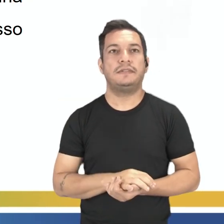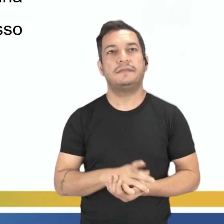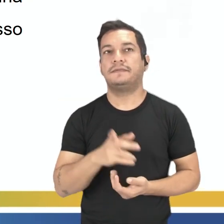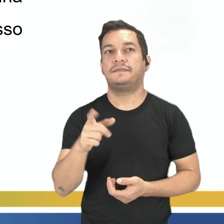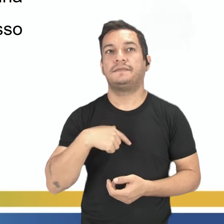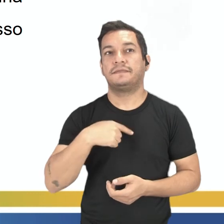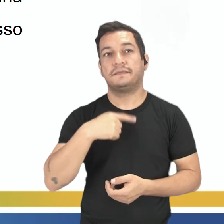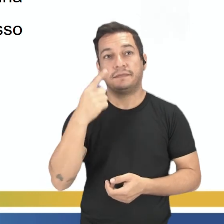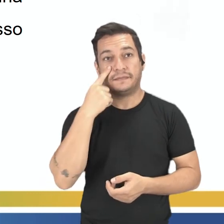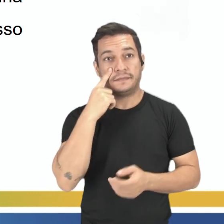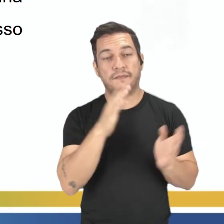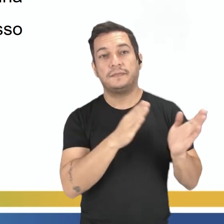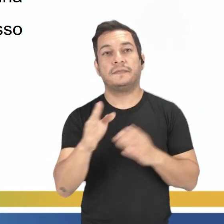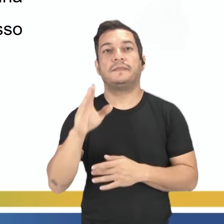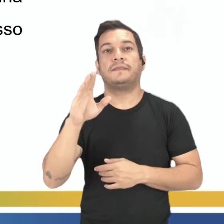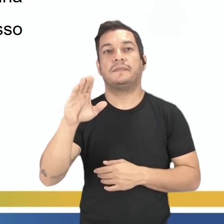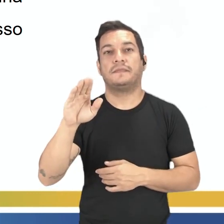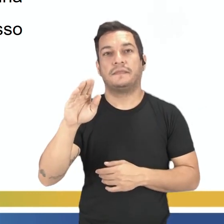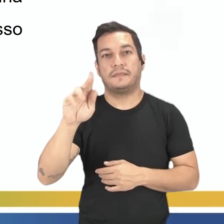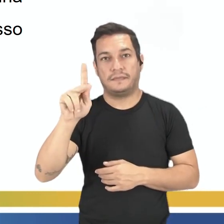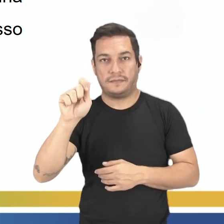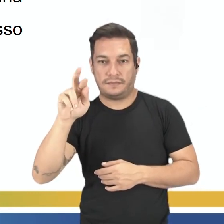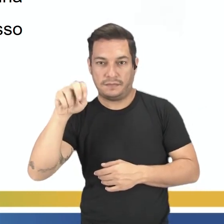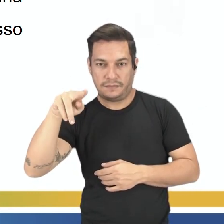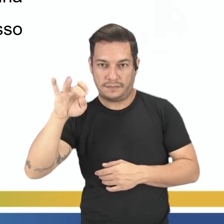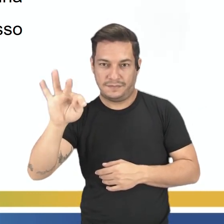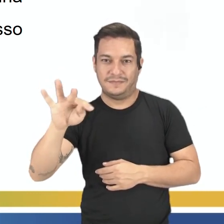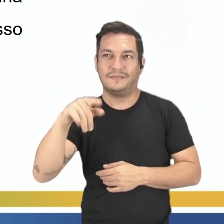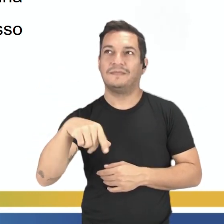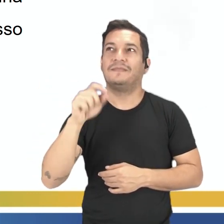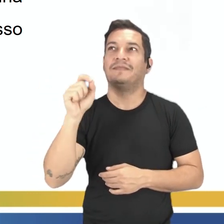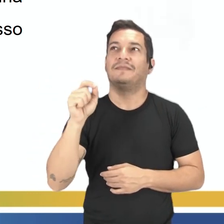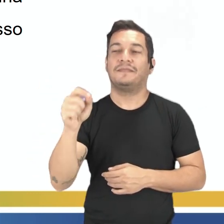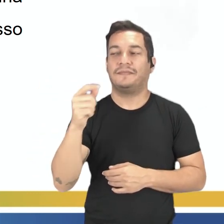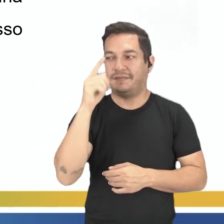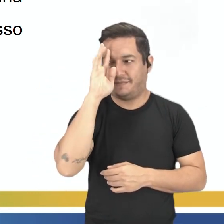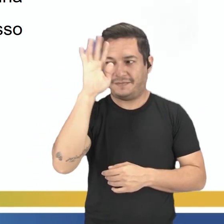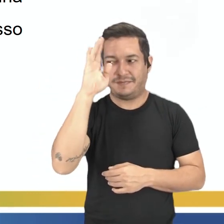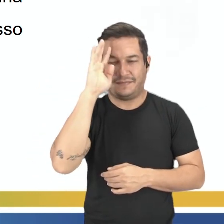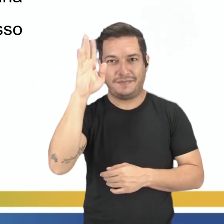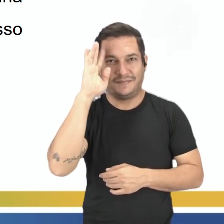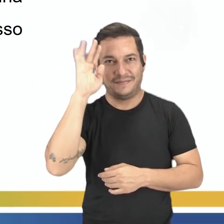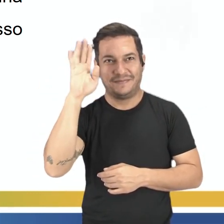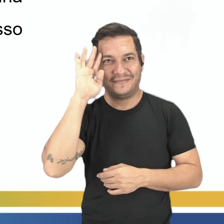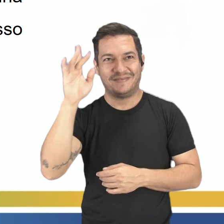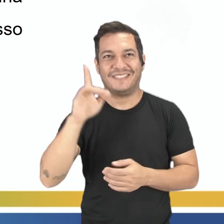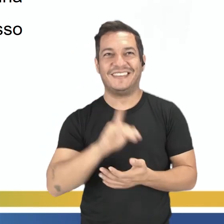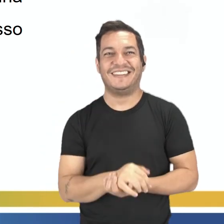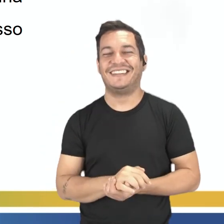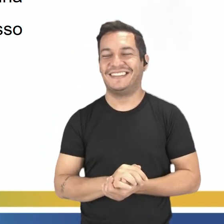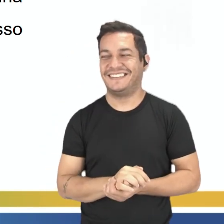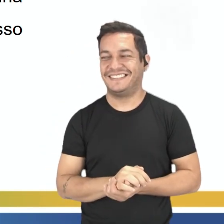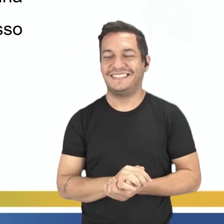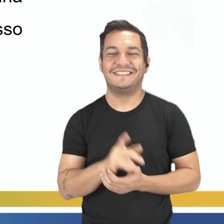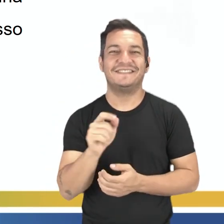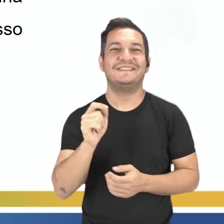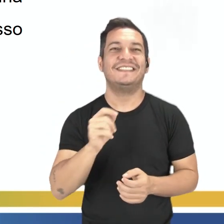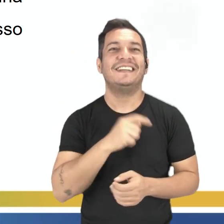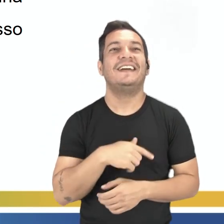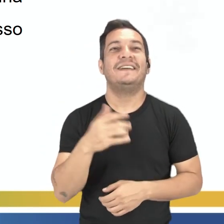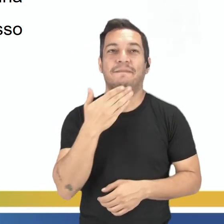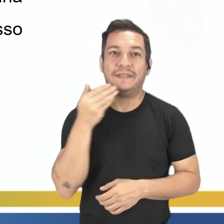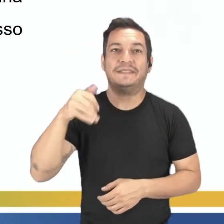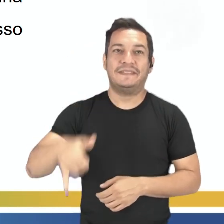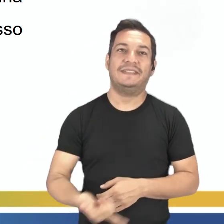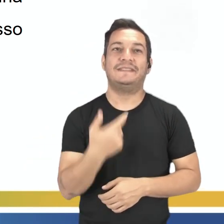de Carnot é um ciclo idealizado. Quanto mais perto uma máquina chegar do ciclo de Carnot, melhor vai ser o rendimento dela.